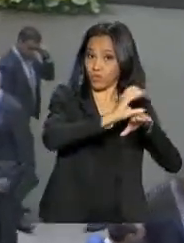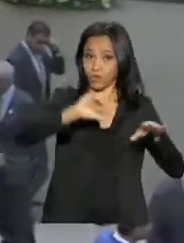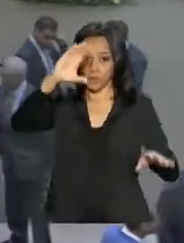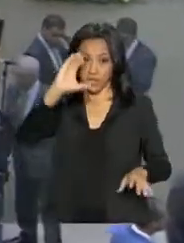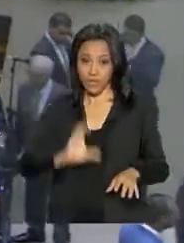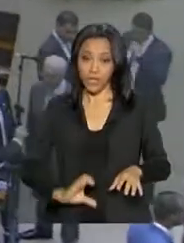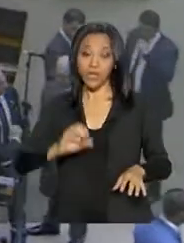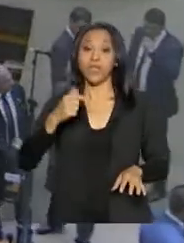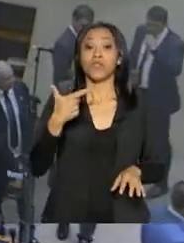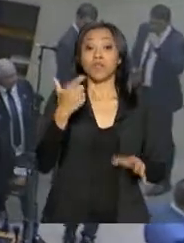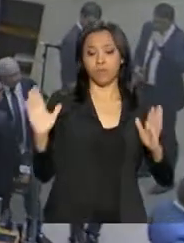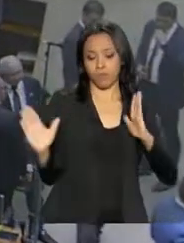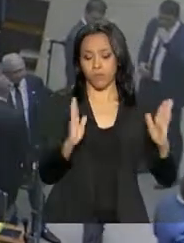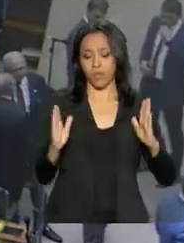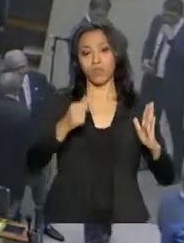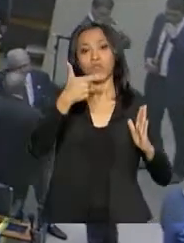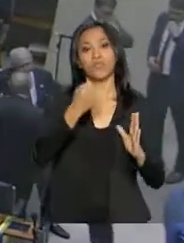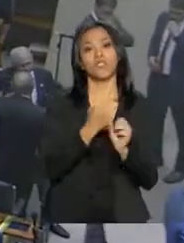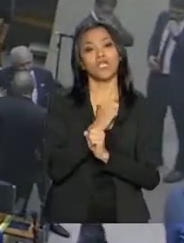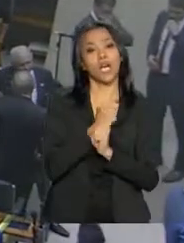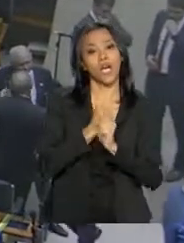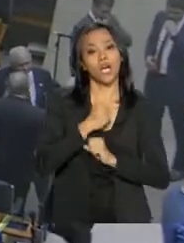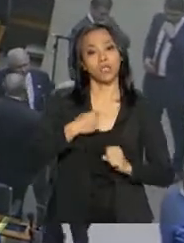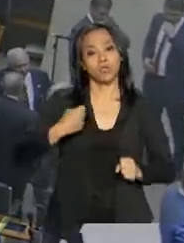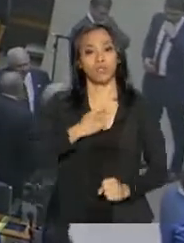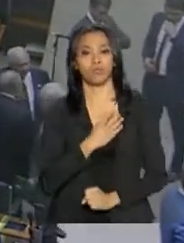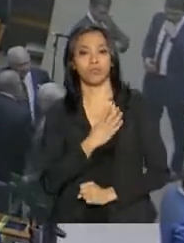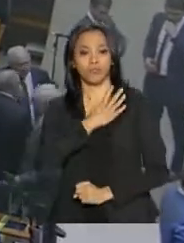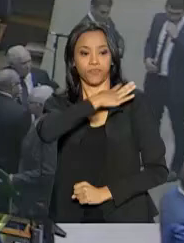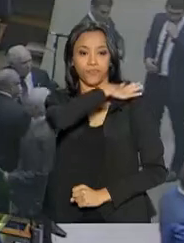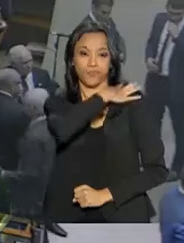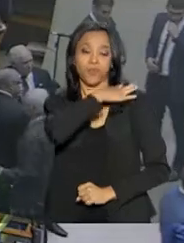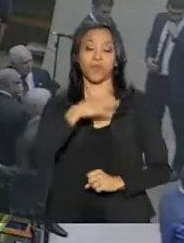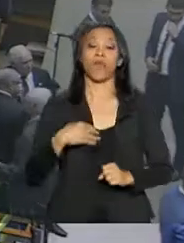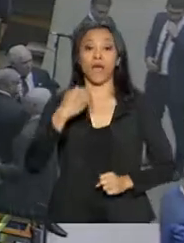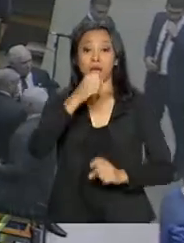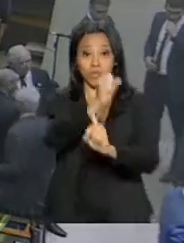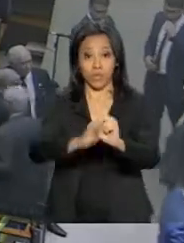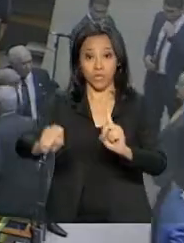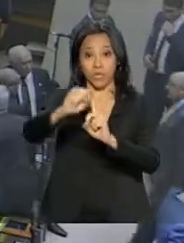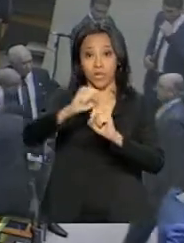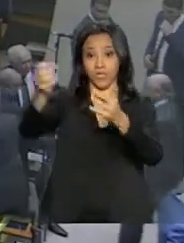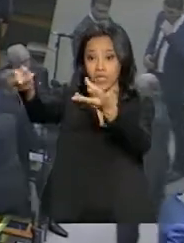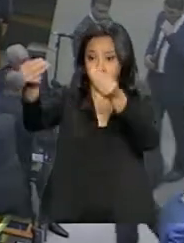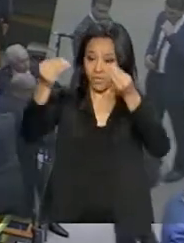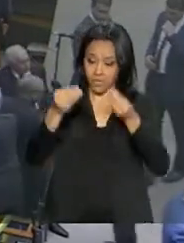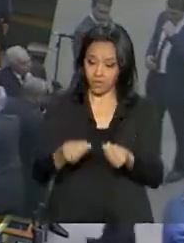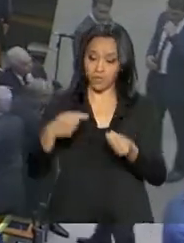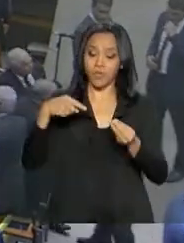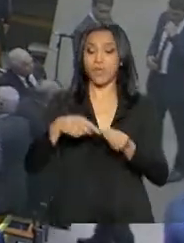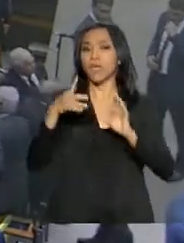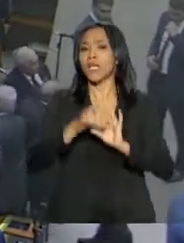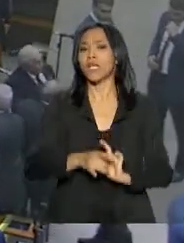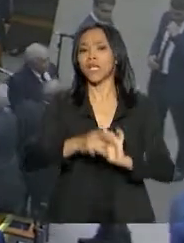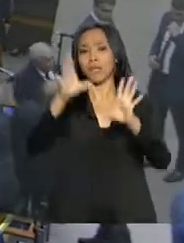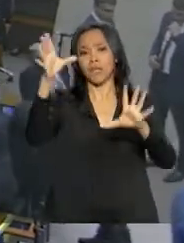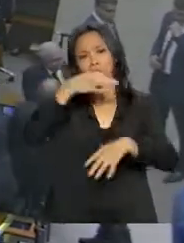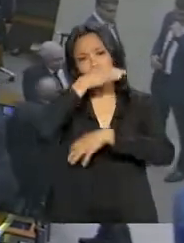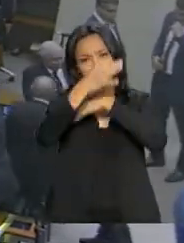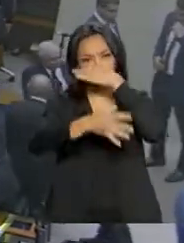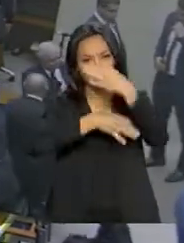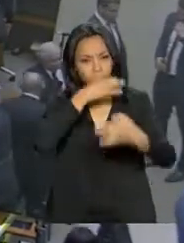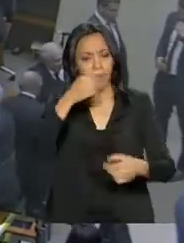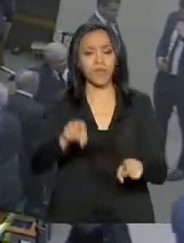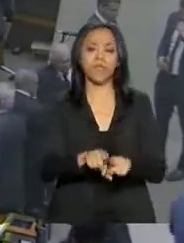de regime militar, a sociedade brasileira recebia uma Constituição que assegurava liberdade de pensamentos e